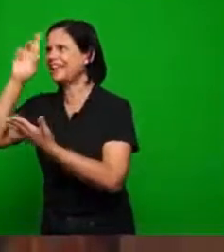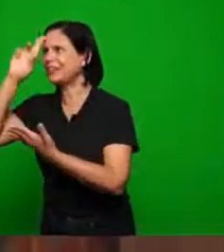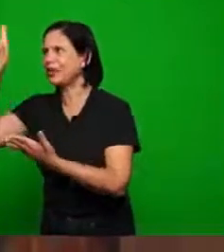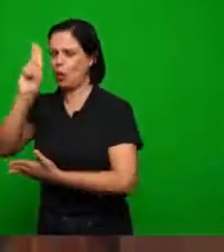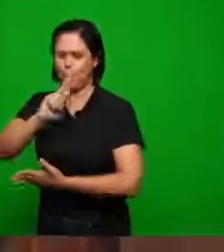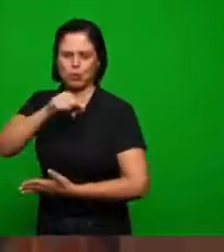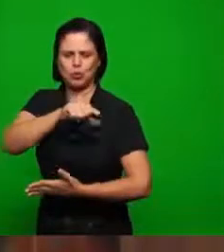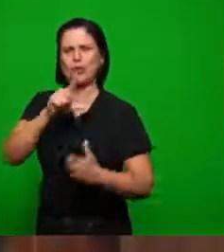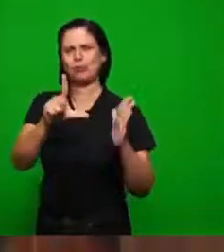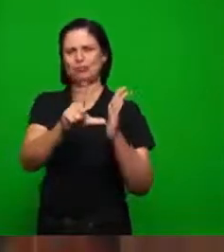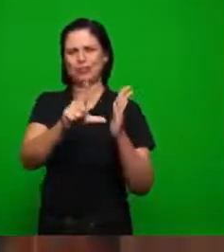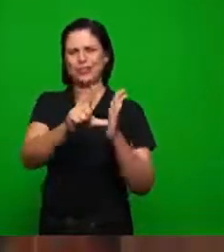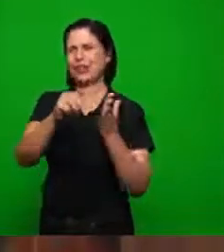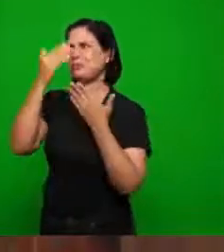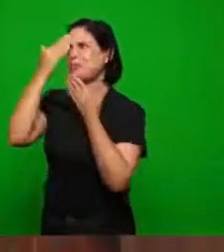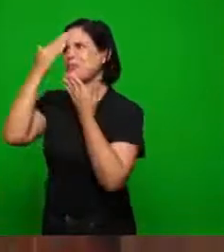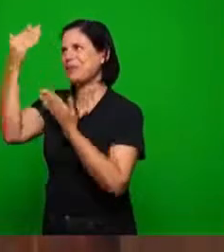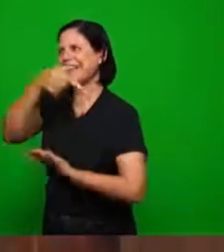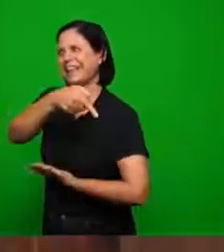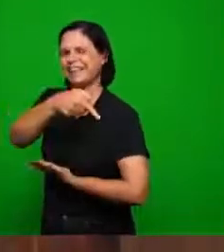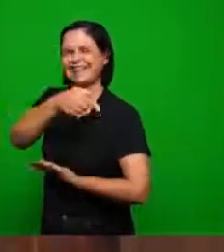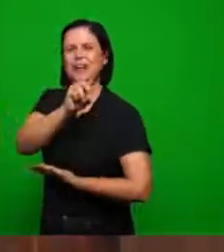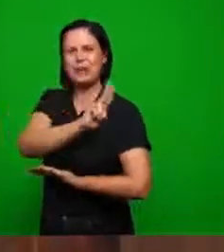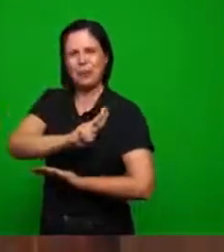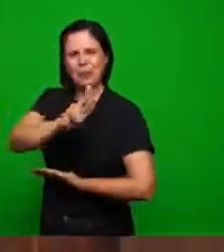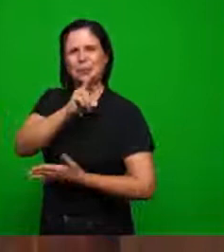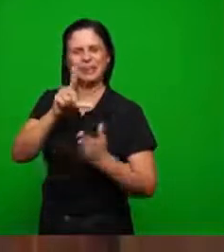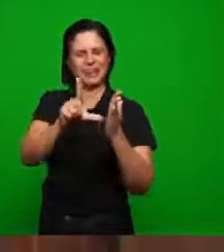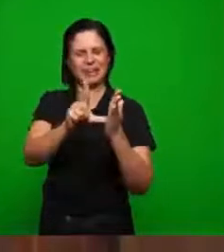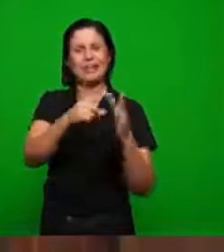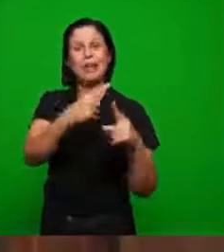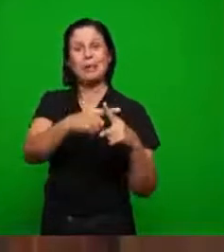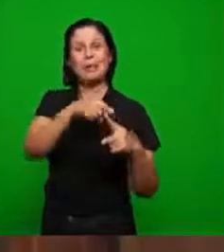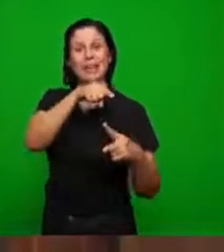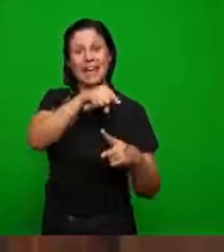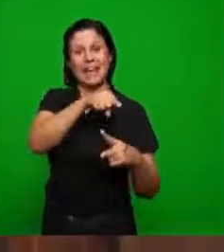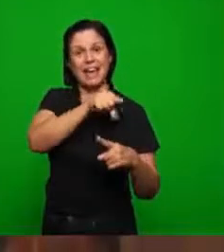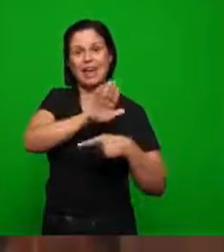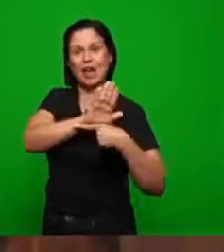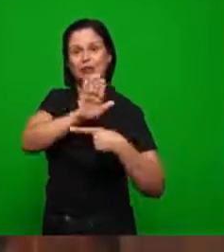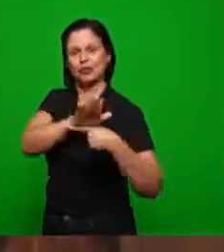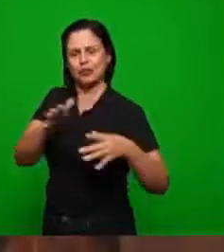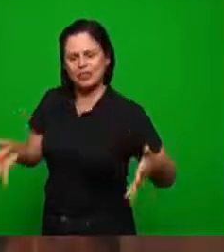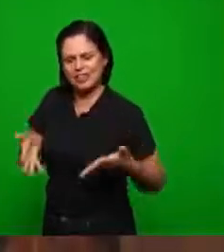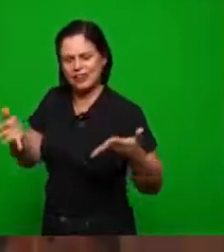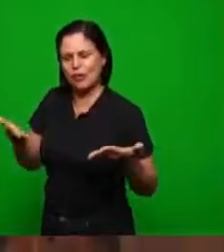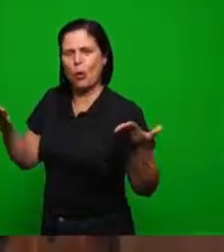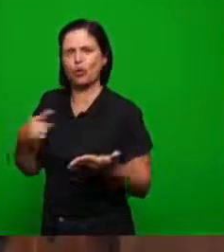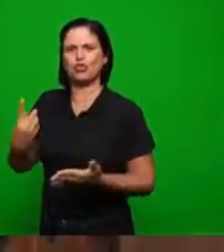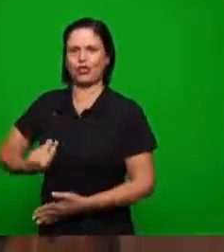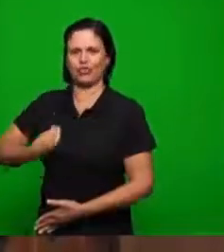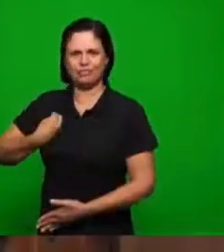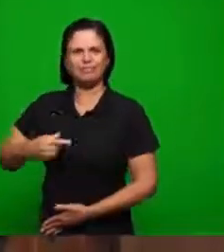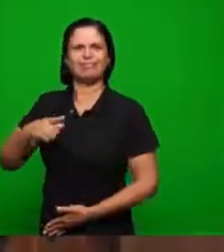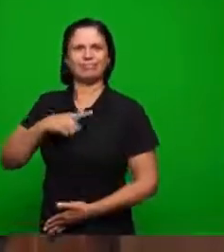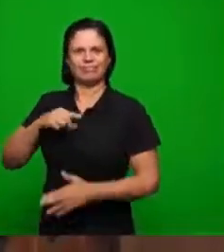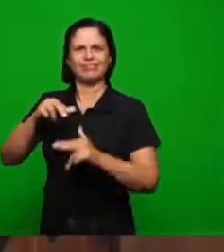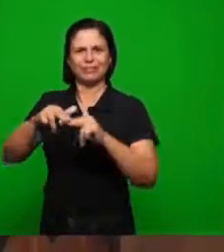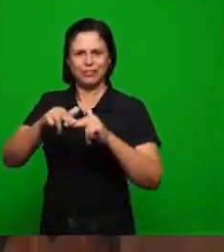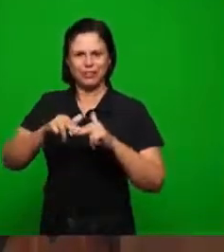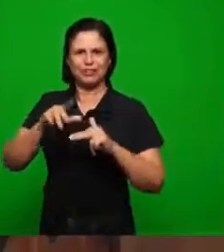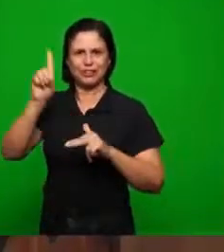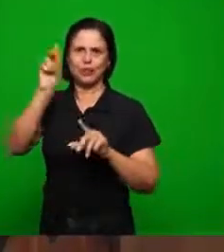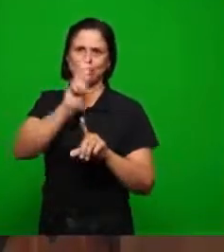a palavra de volta à vida da igreja fiel. Portanto, né, essa